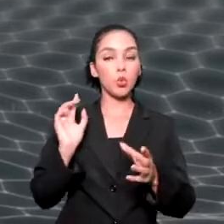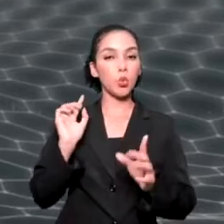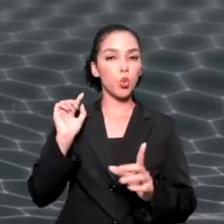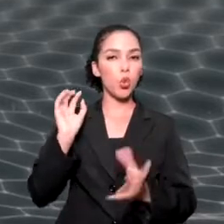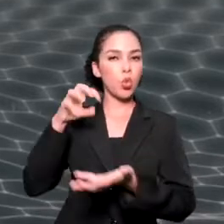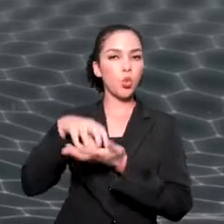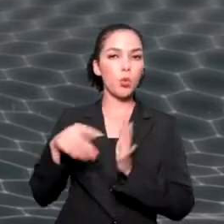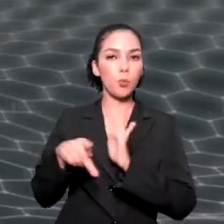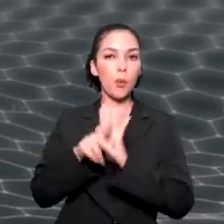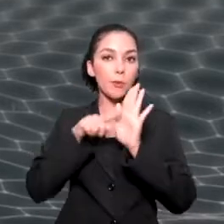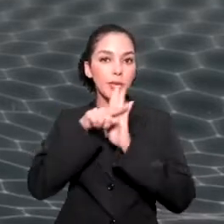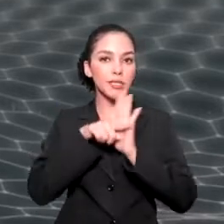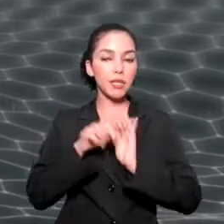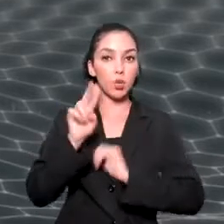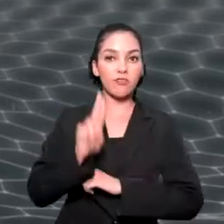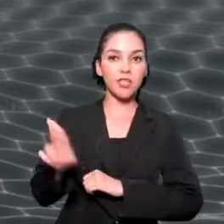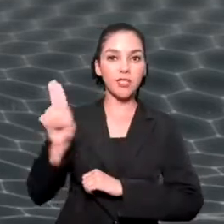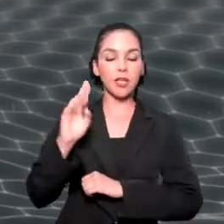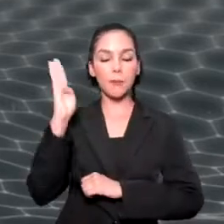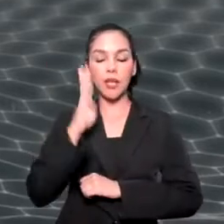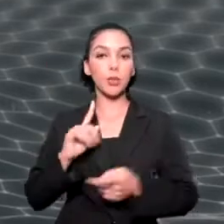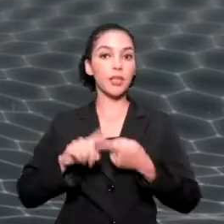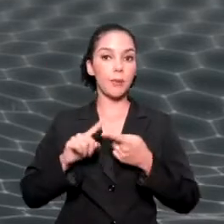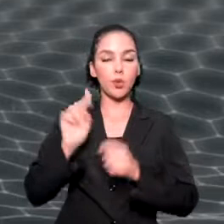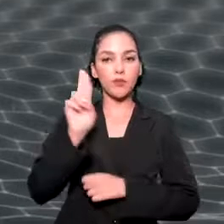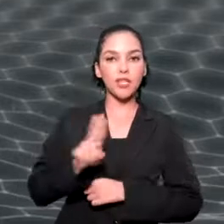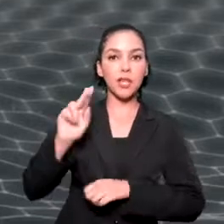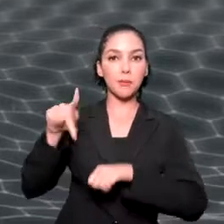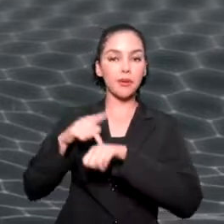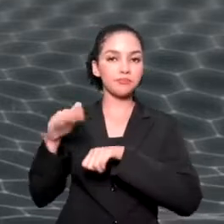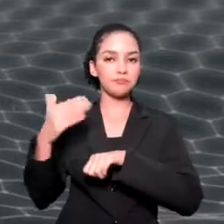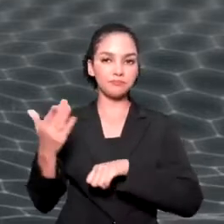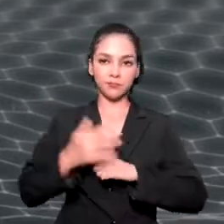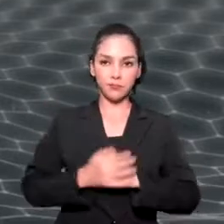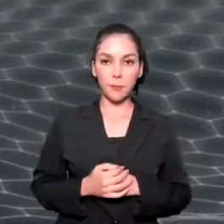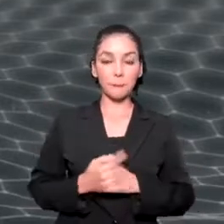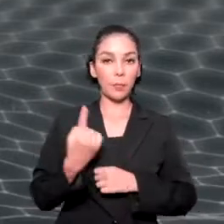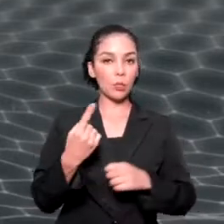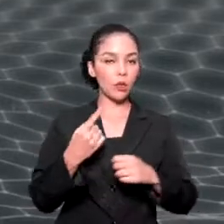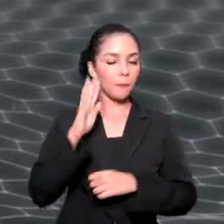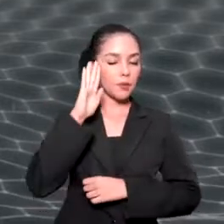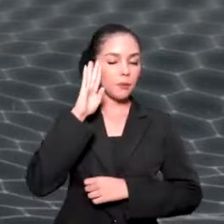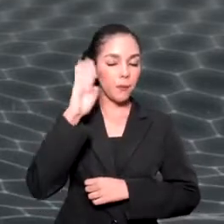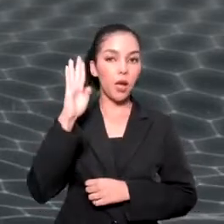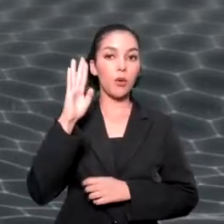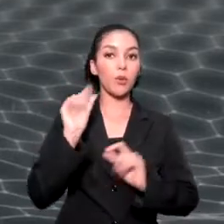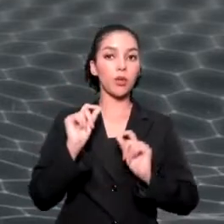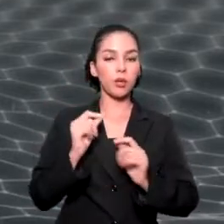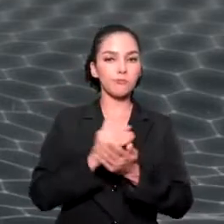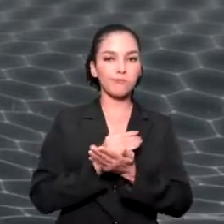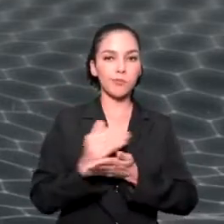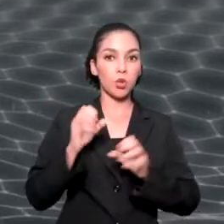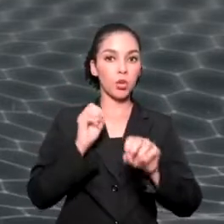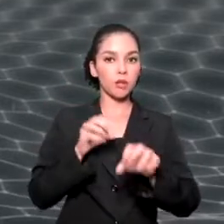e também com núcleos e grupos de pesquisa de universidades brasileiras e estrangeiras. Uma de nossas